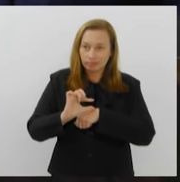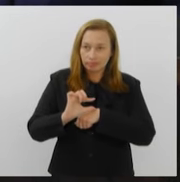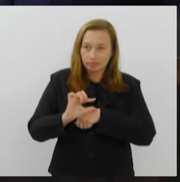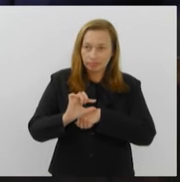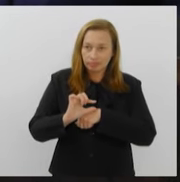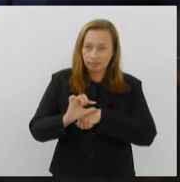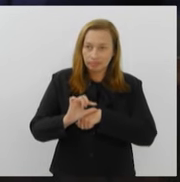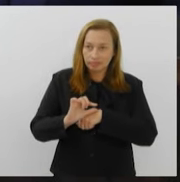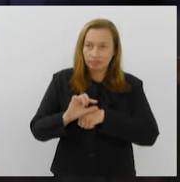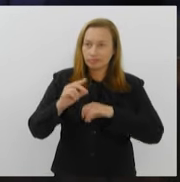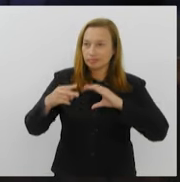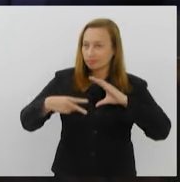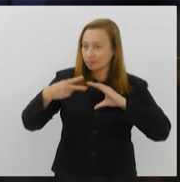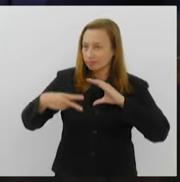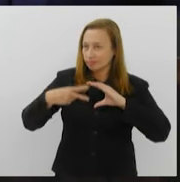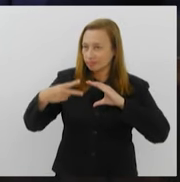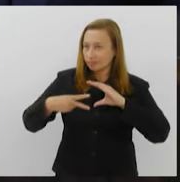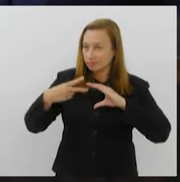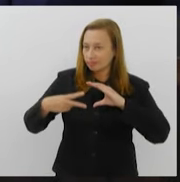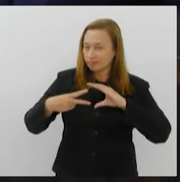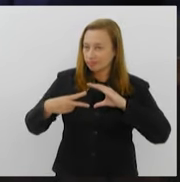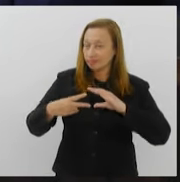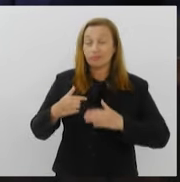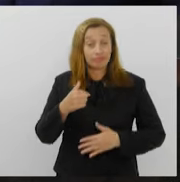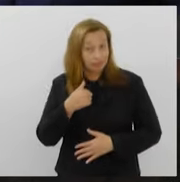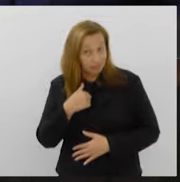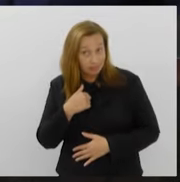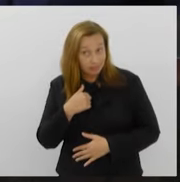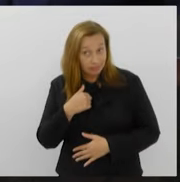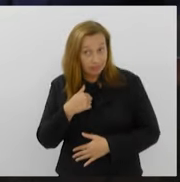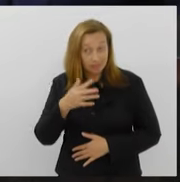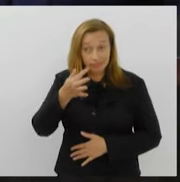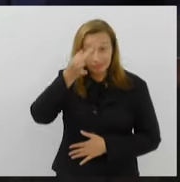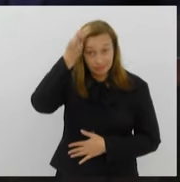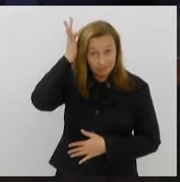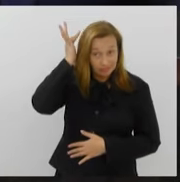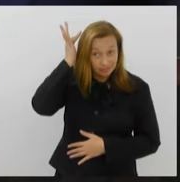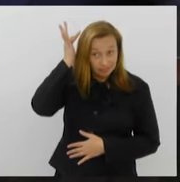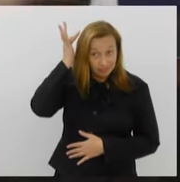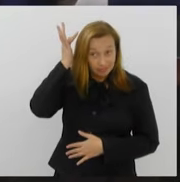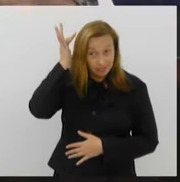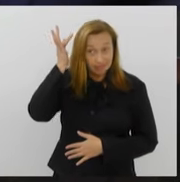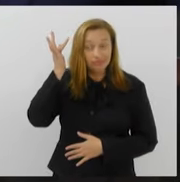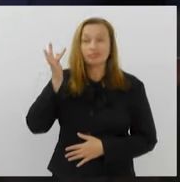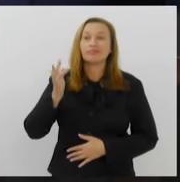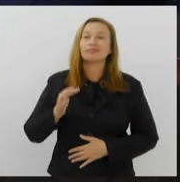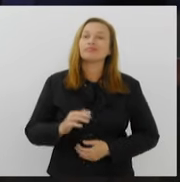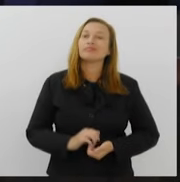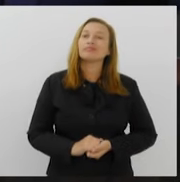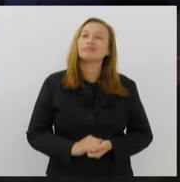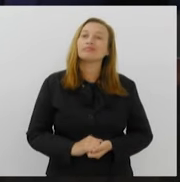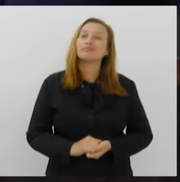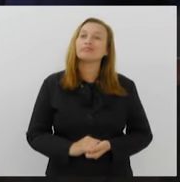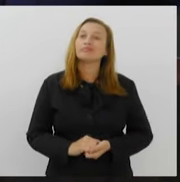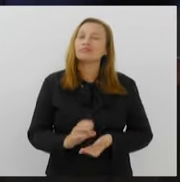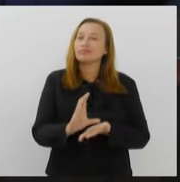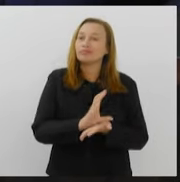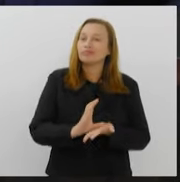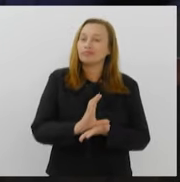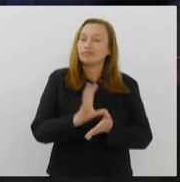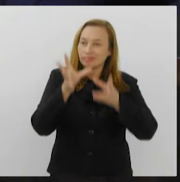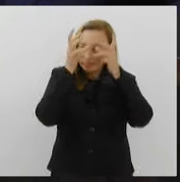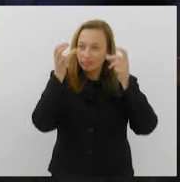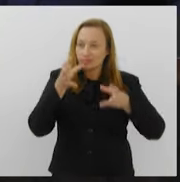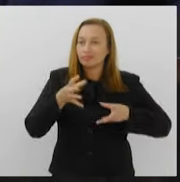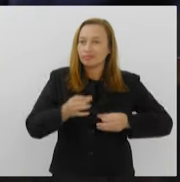na Câmara dos Vereadores, eu e Márcio Pacheco... Hoje, conselheiro do Tribunal de Contas, teremos a honra